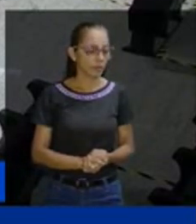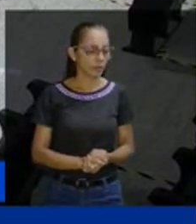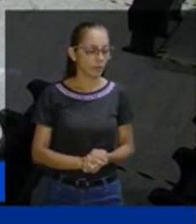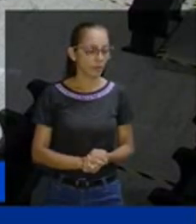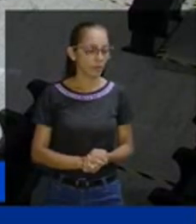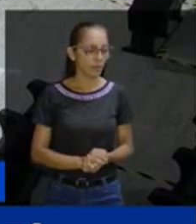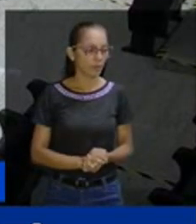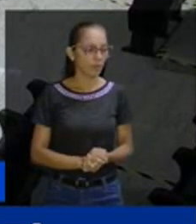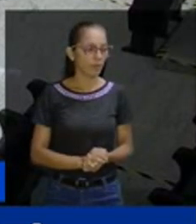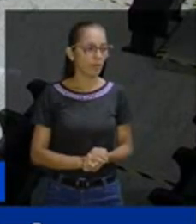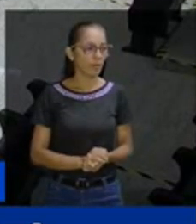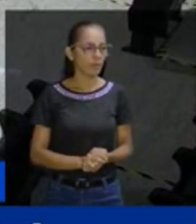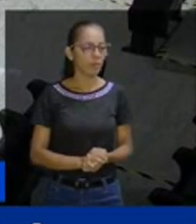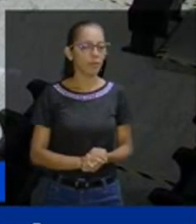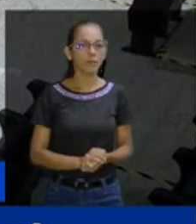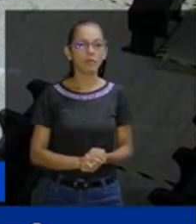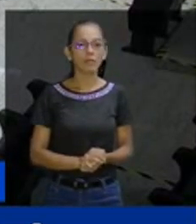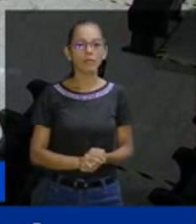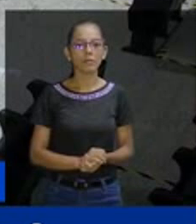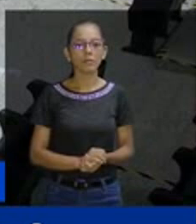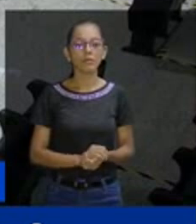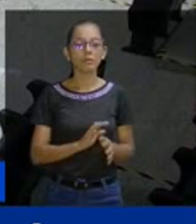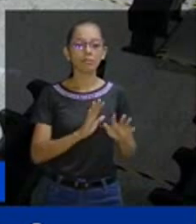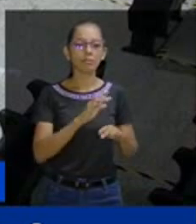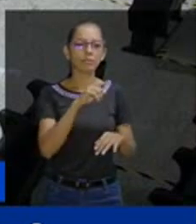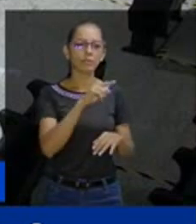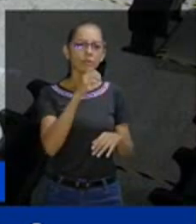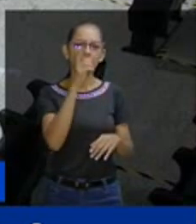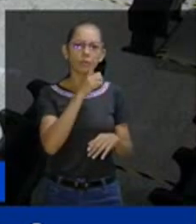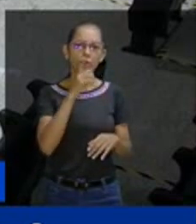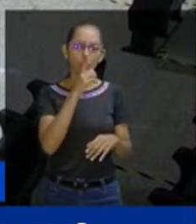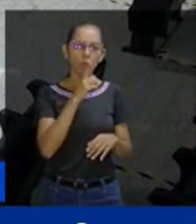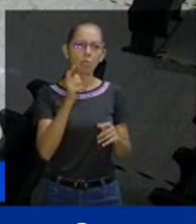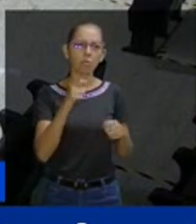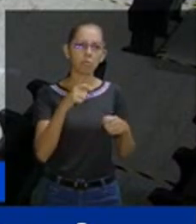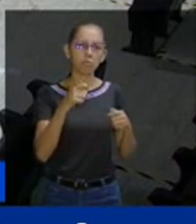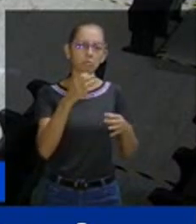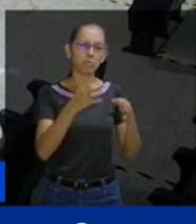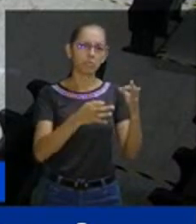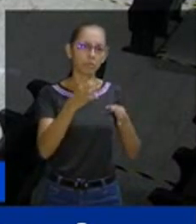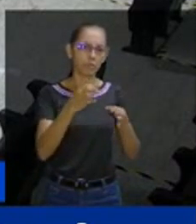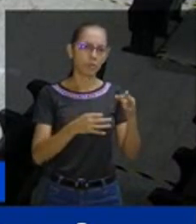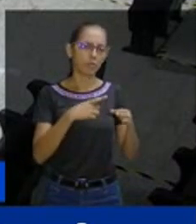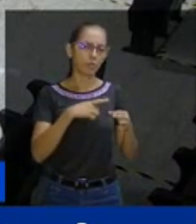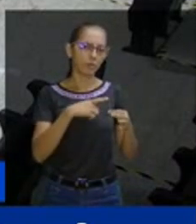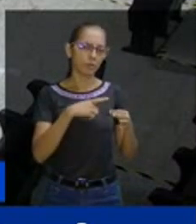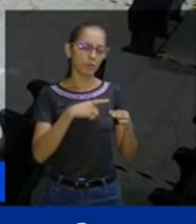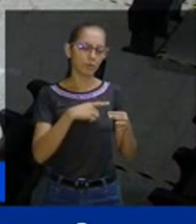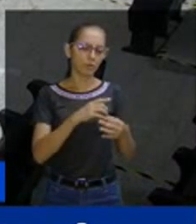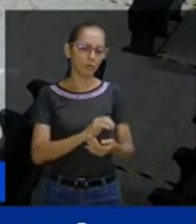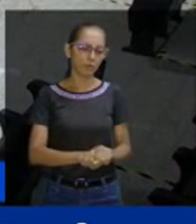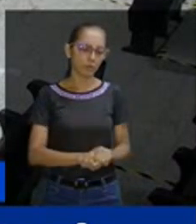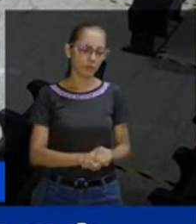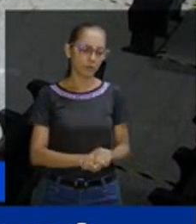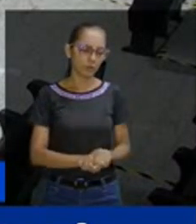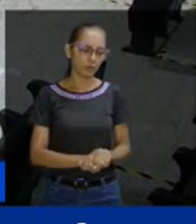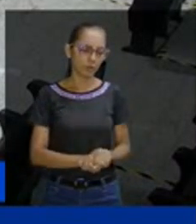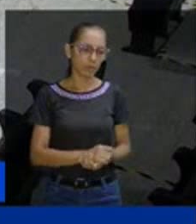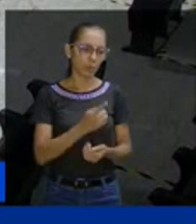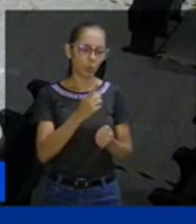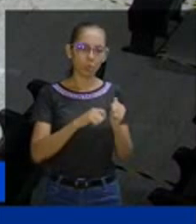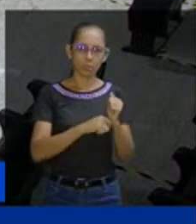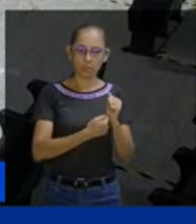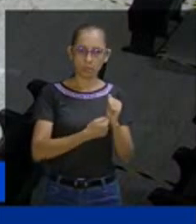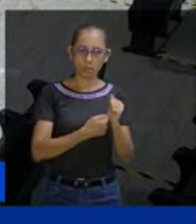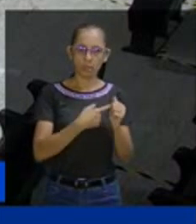Carlos, mencionou para o domingo, e eu tentei acessar aqui, eu não sei, não consegui também de segredo de justiça. Se